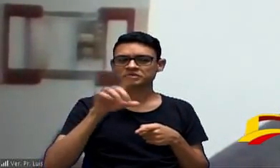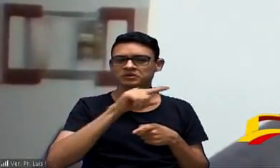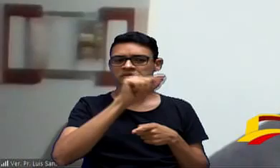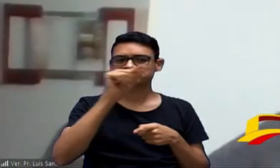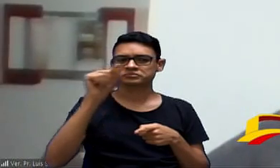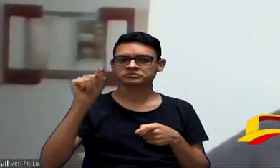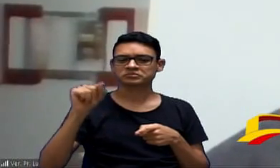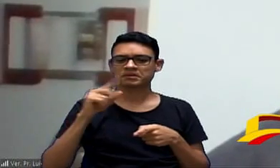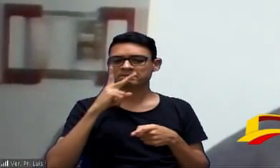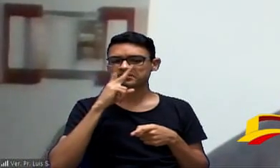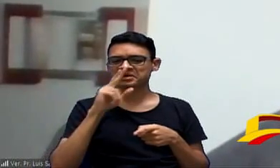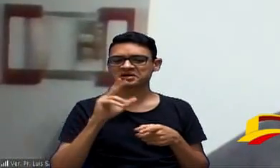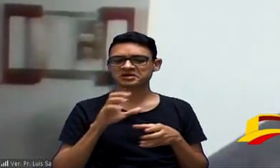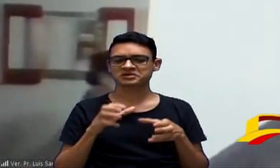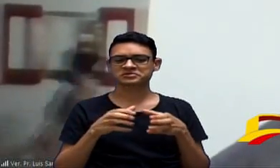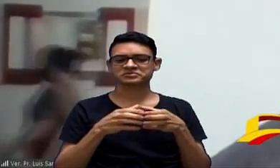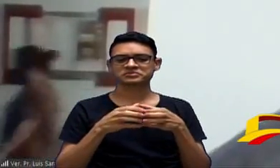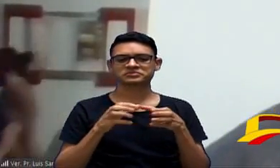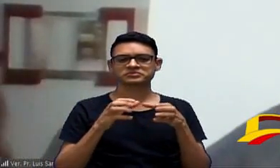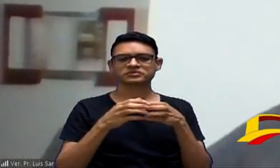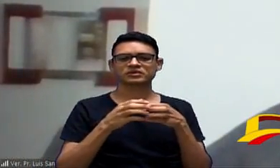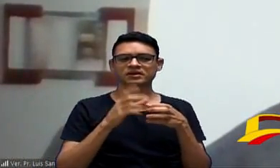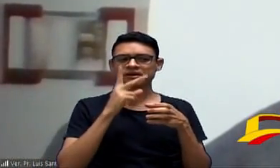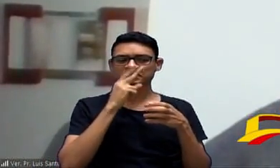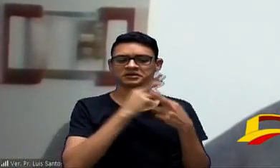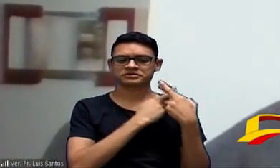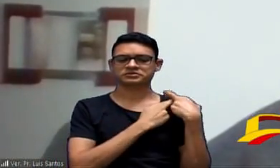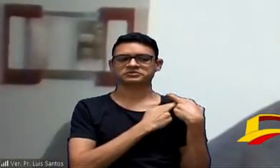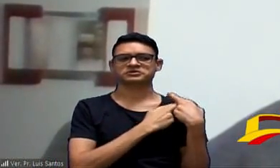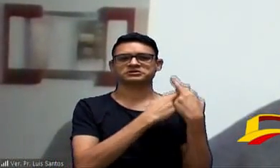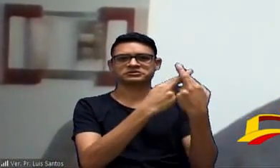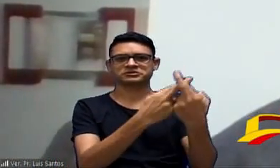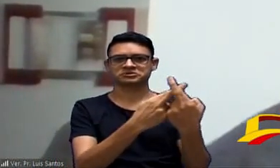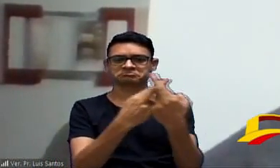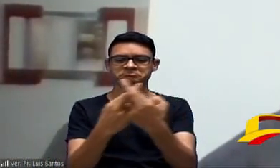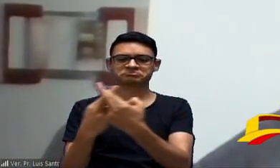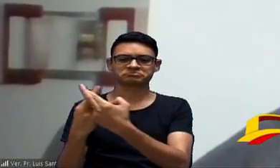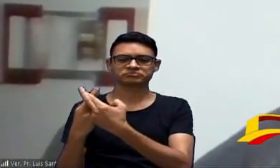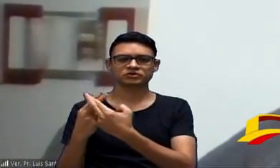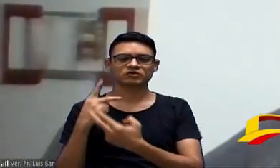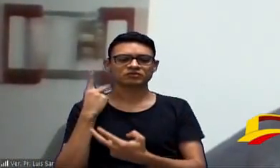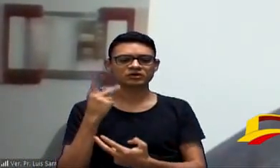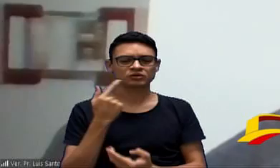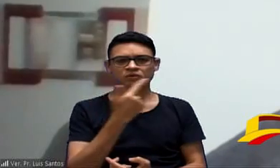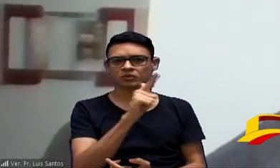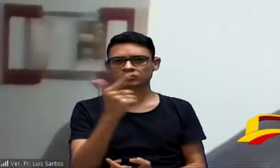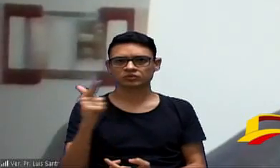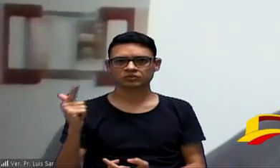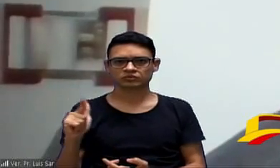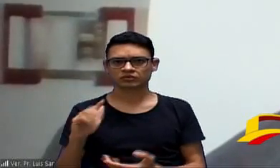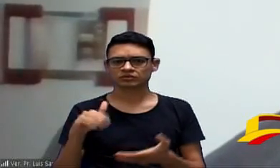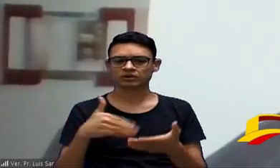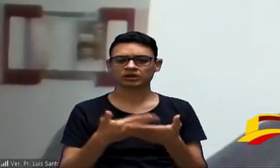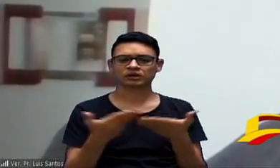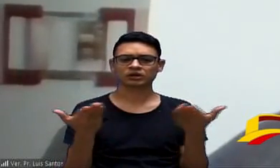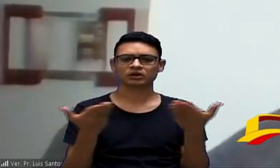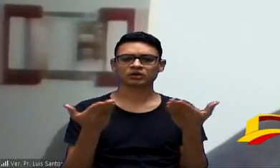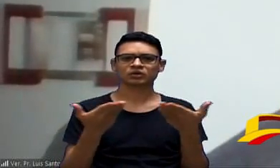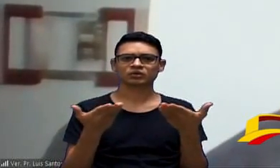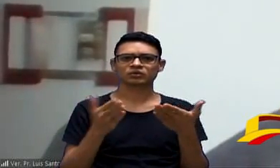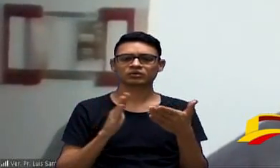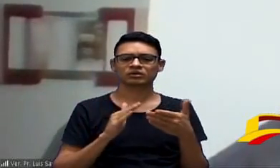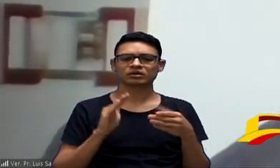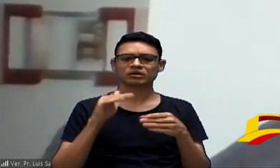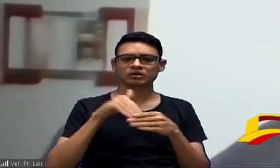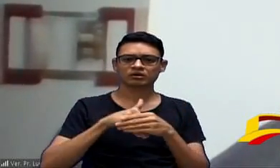isso. Não joguem nas costas dos vereadores o fato de estarmos até agora para poder aprovar esse projeto e ainda